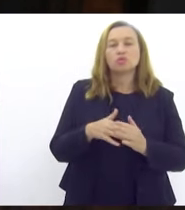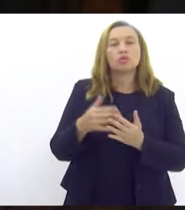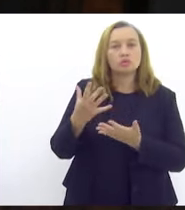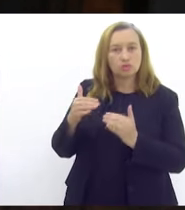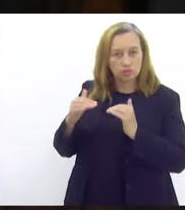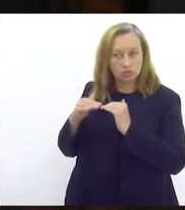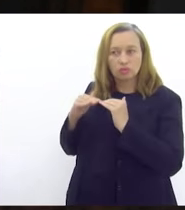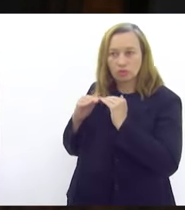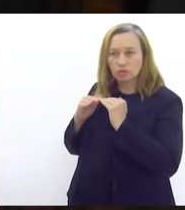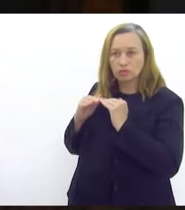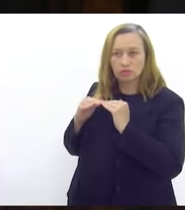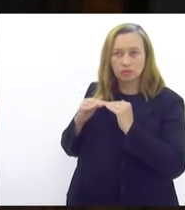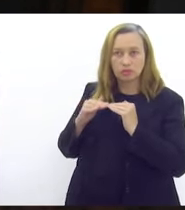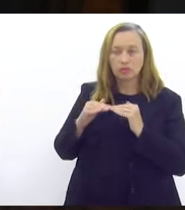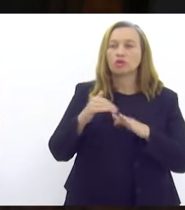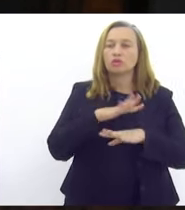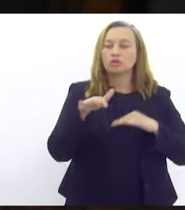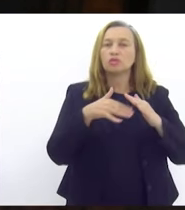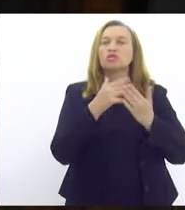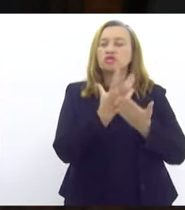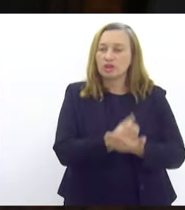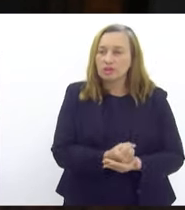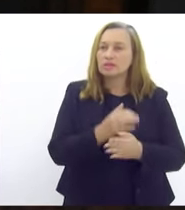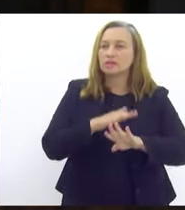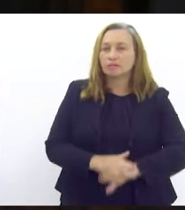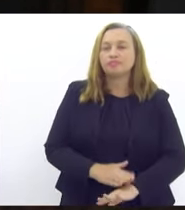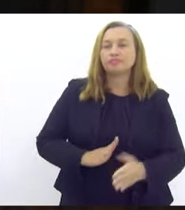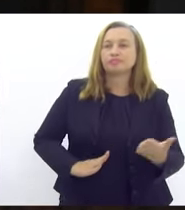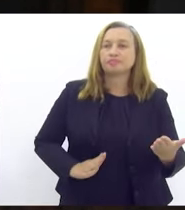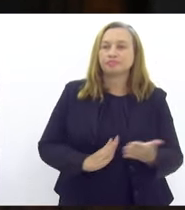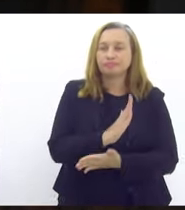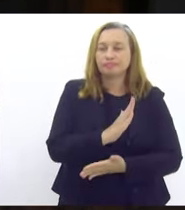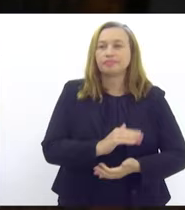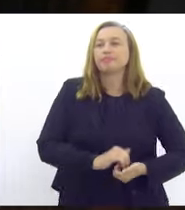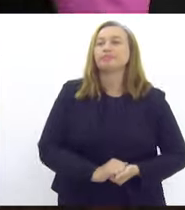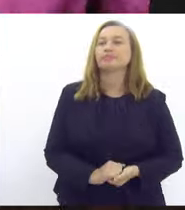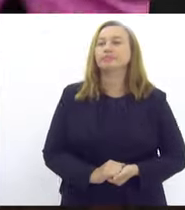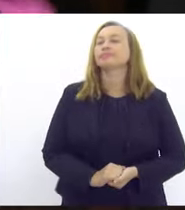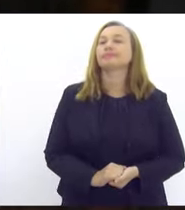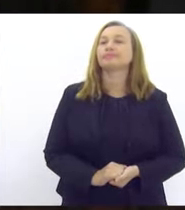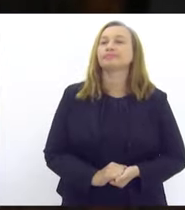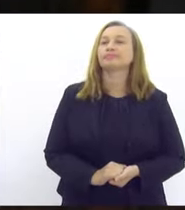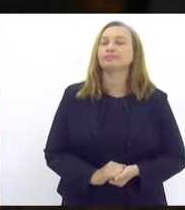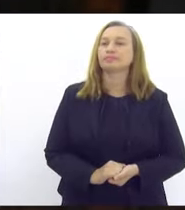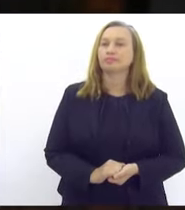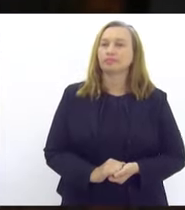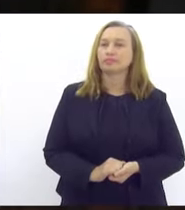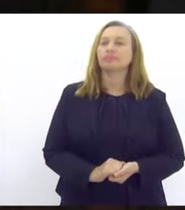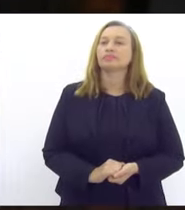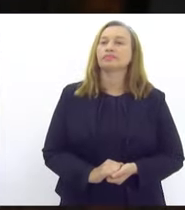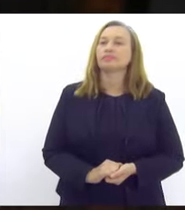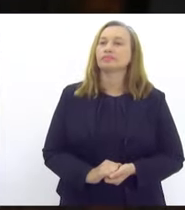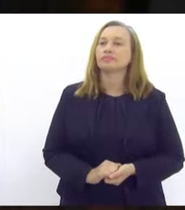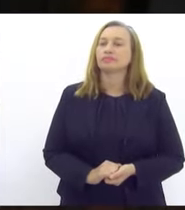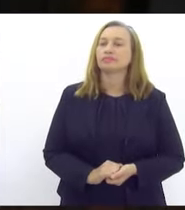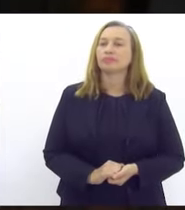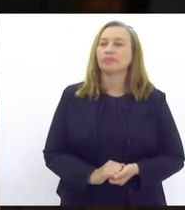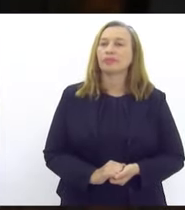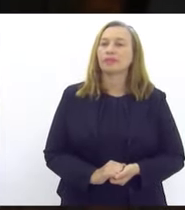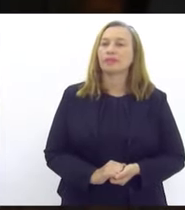de acordo, senhores que aprovam, permaneçam como estão. Aprovada a antecipação.